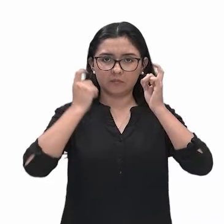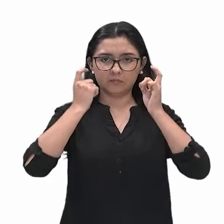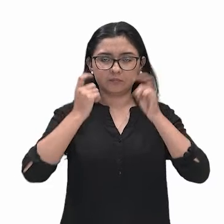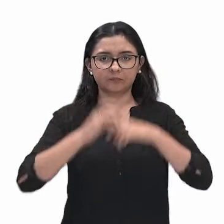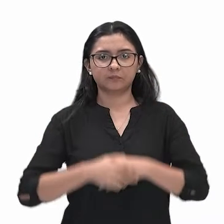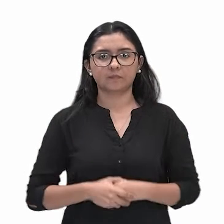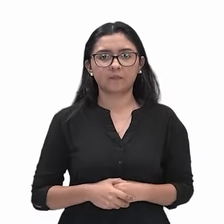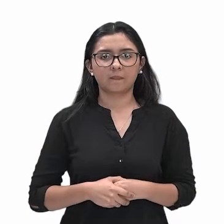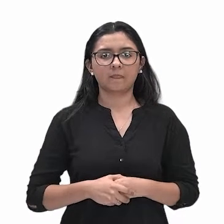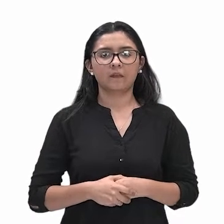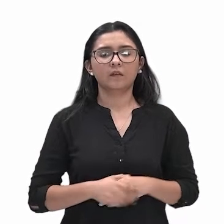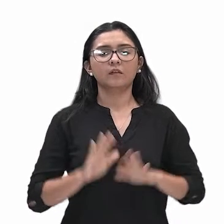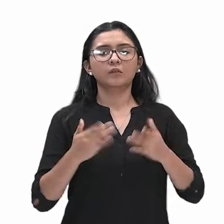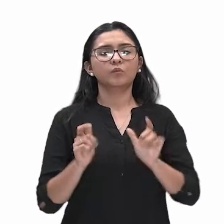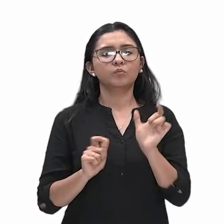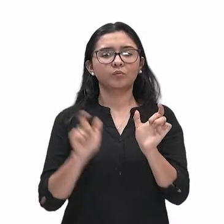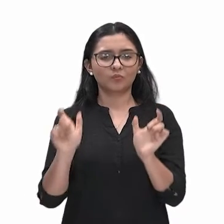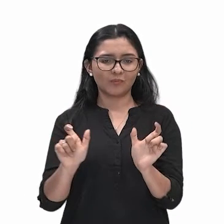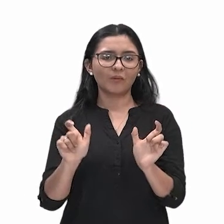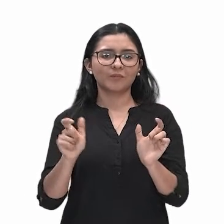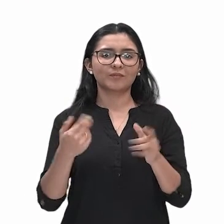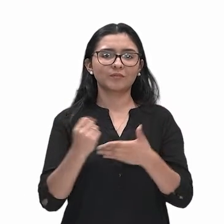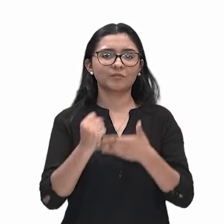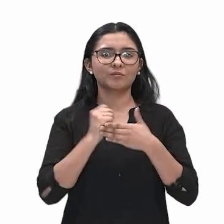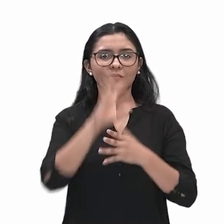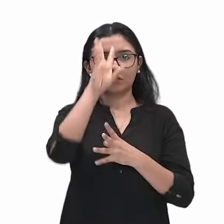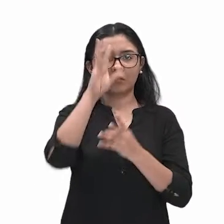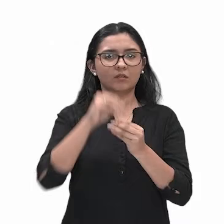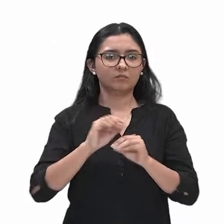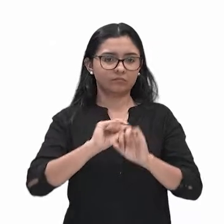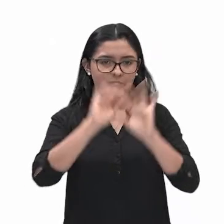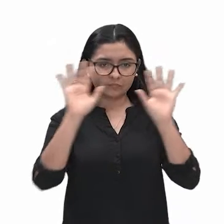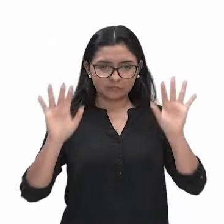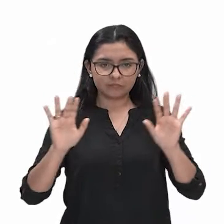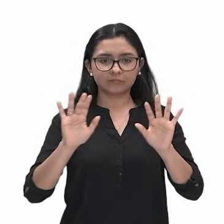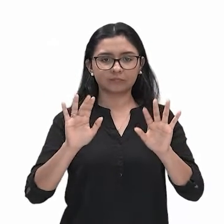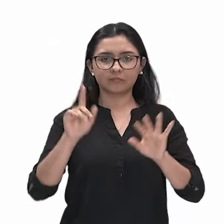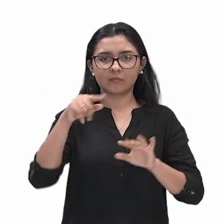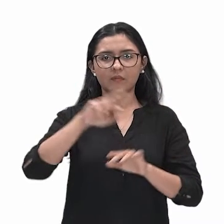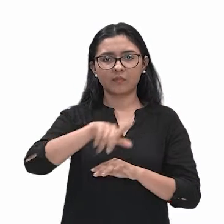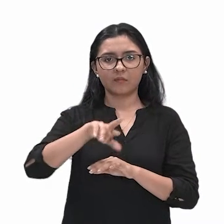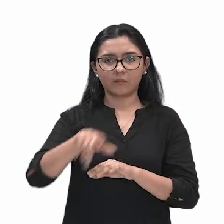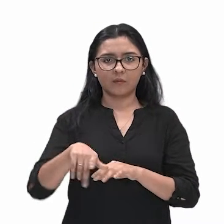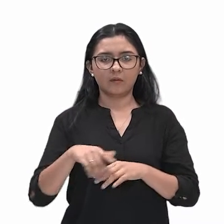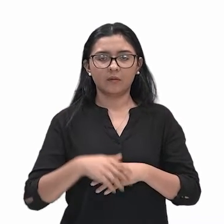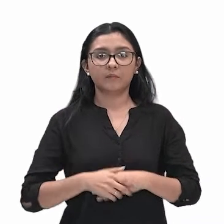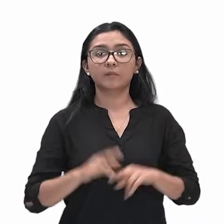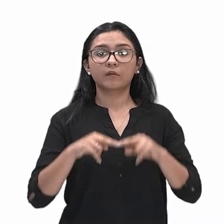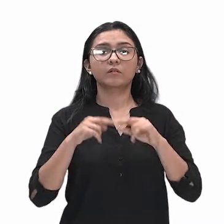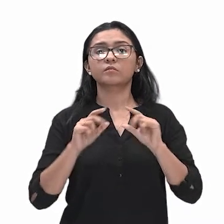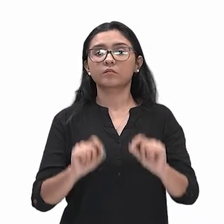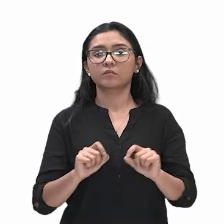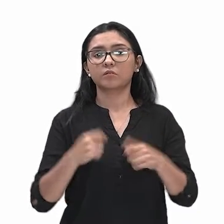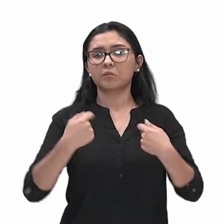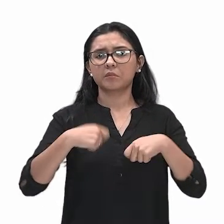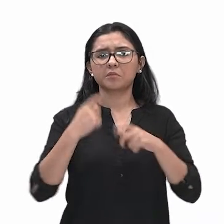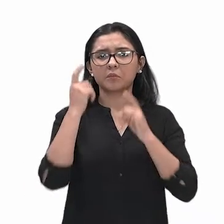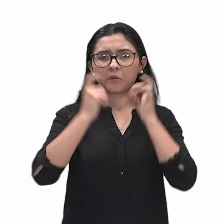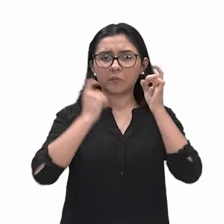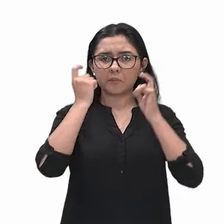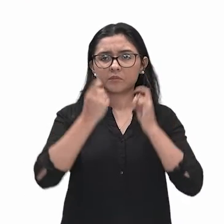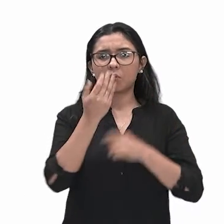essenciais. Eu acho que os nomezinhos ajudam a gente também, né, a entender melhor. Ele não é essencial, por quê? Não preciso me preocupar